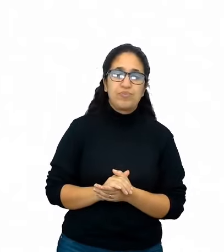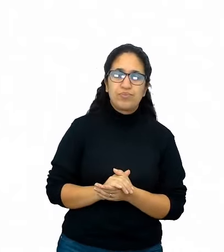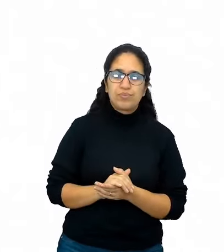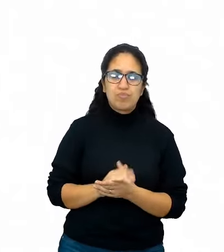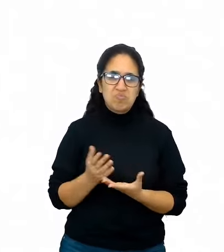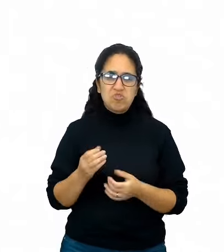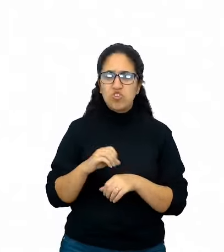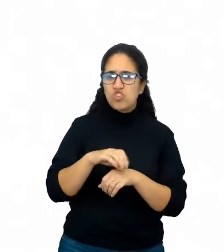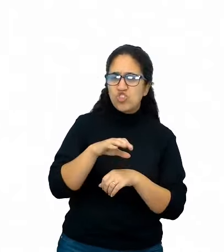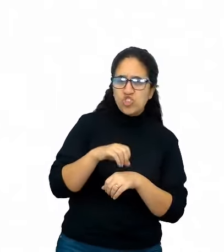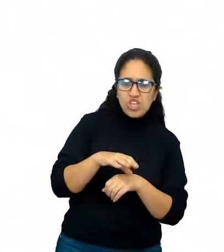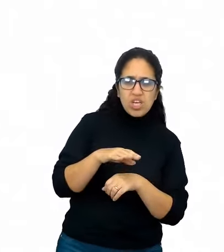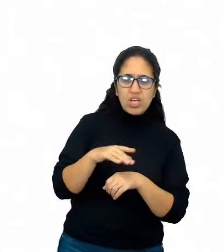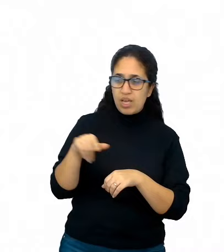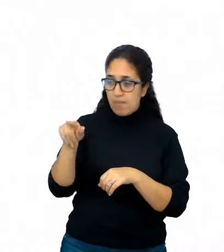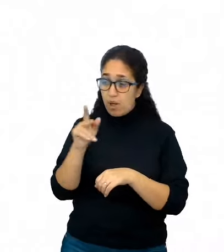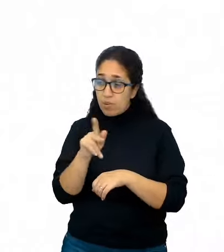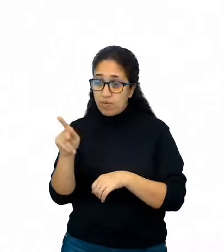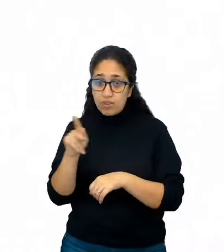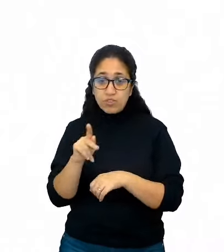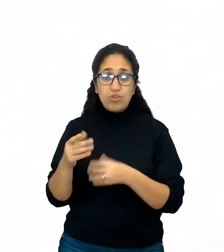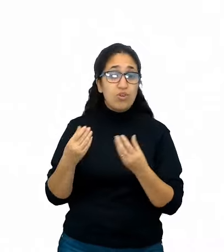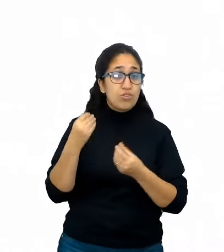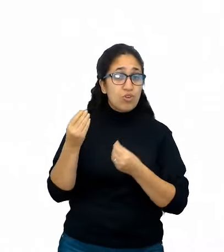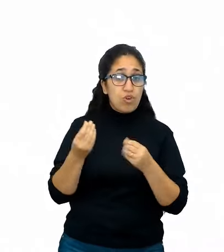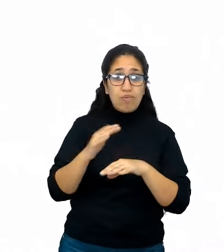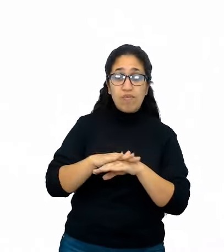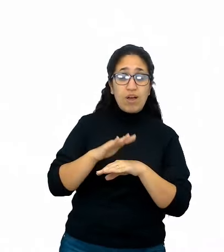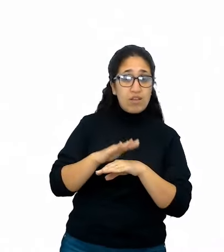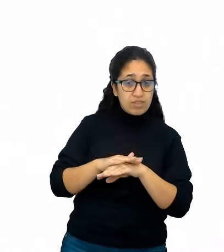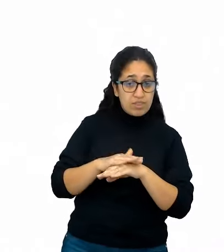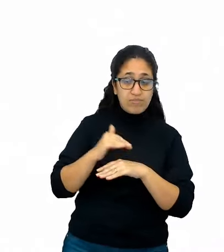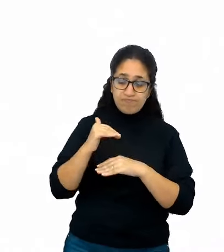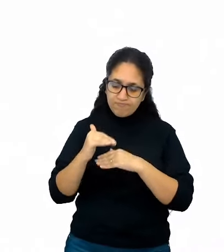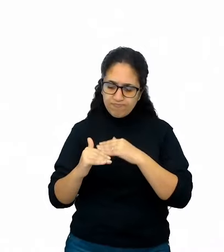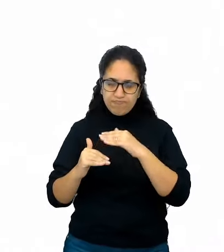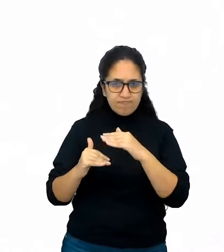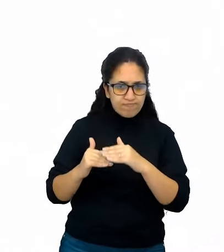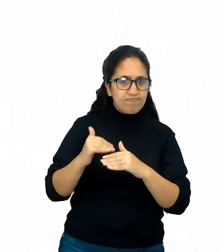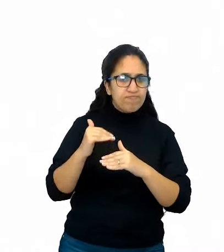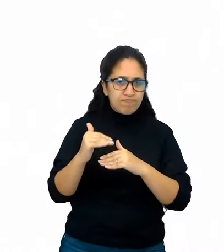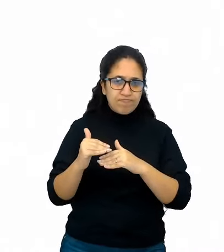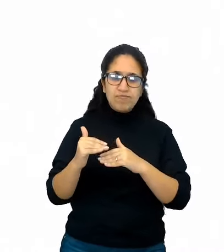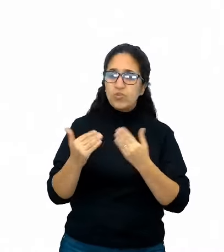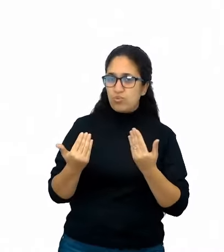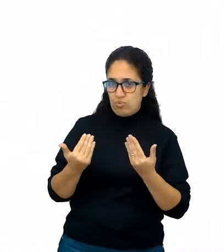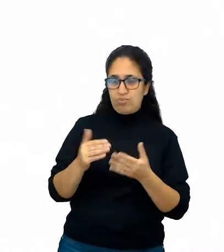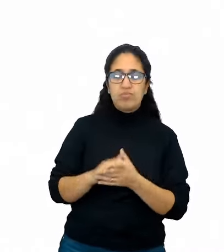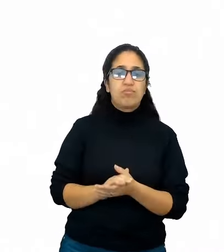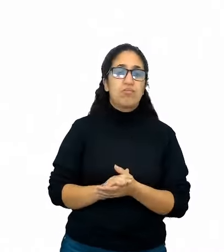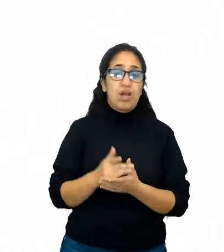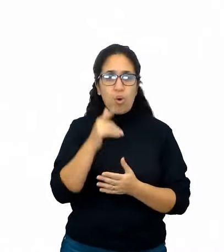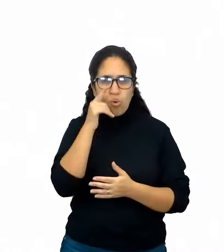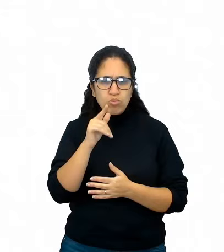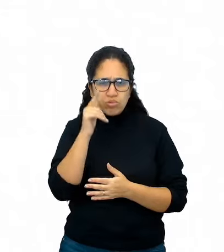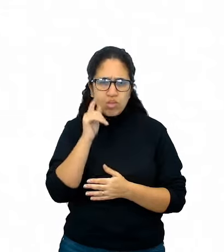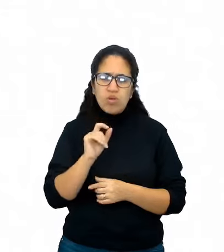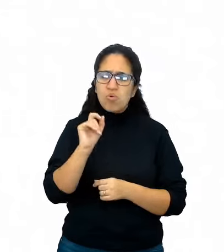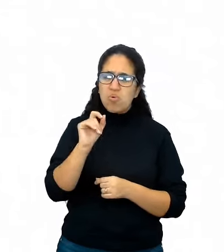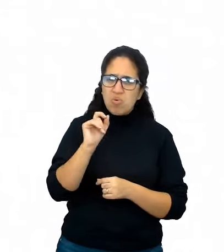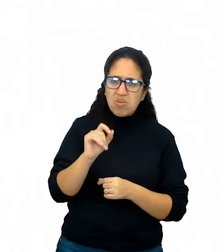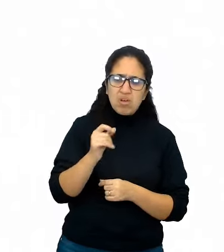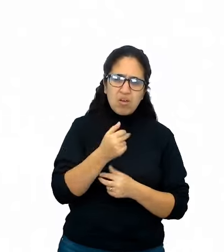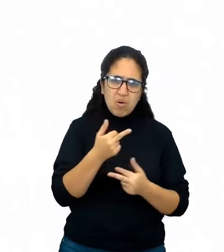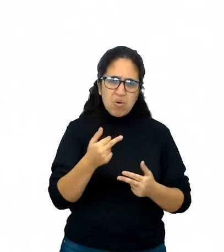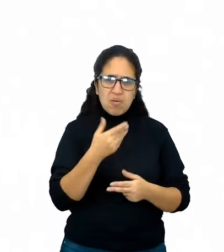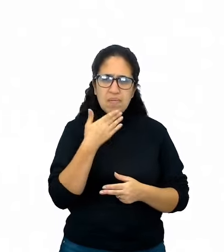dicas e sugestões ao professor das ações e procedimentos a serem realizados a fim de obter melhores